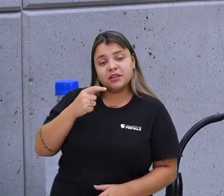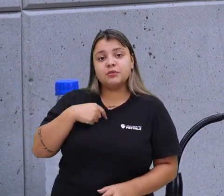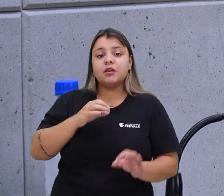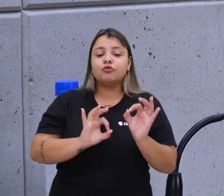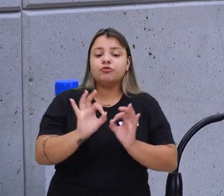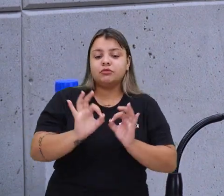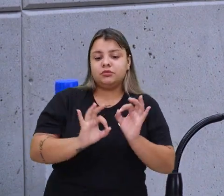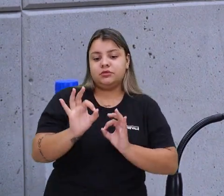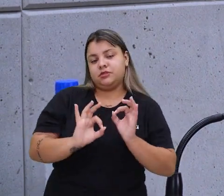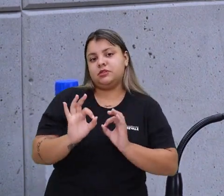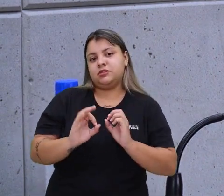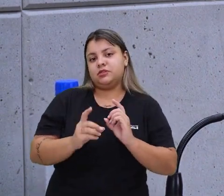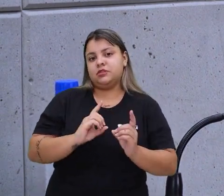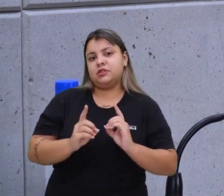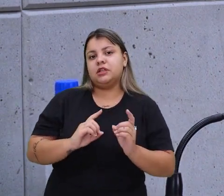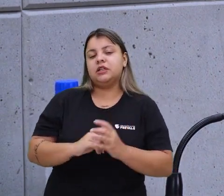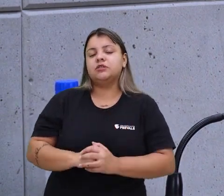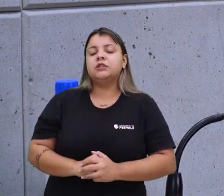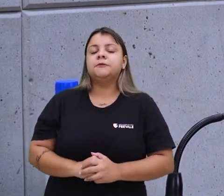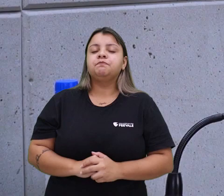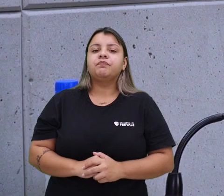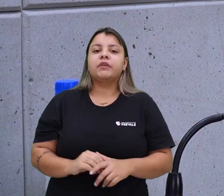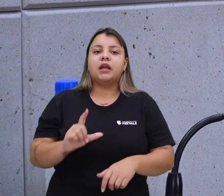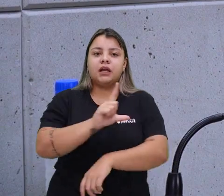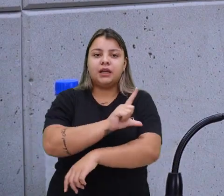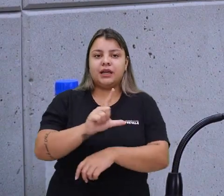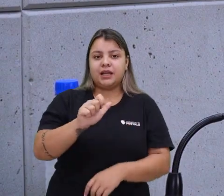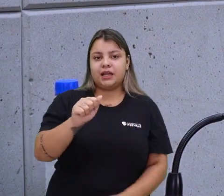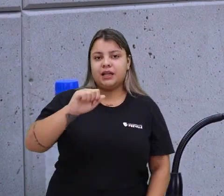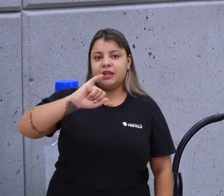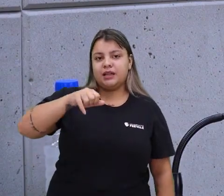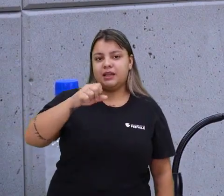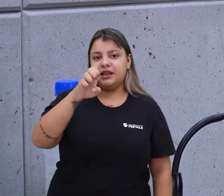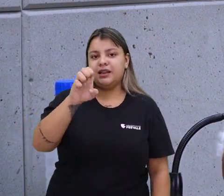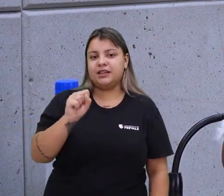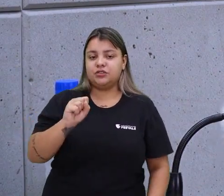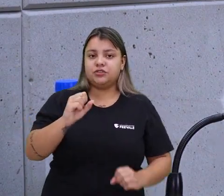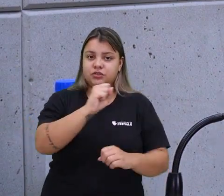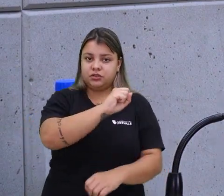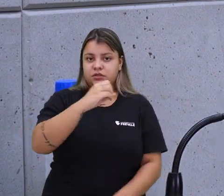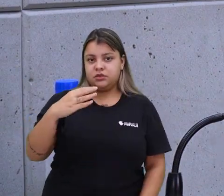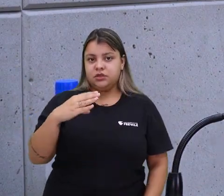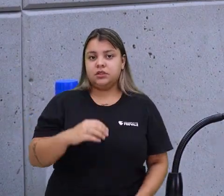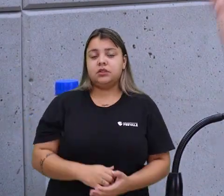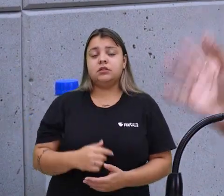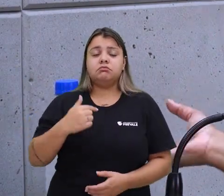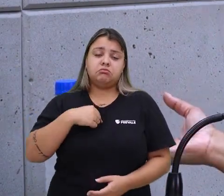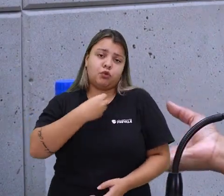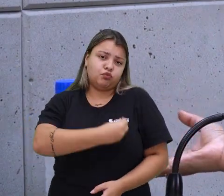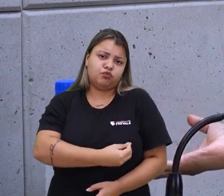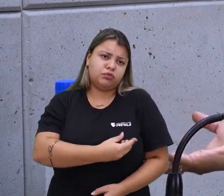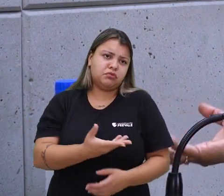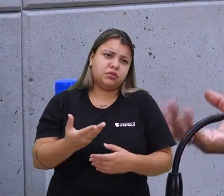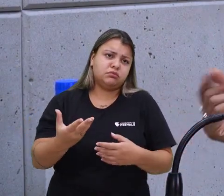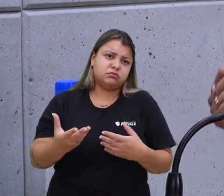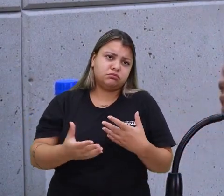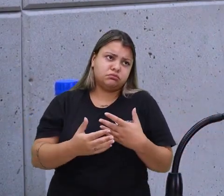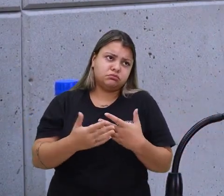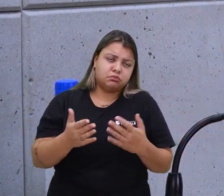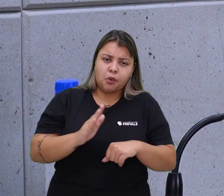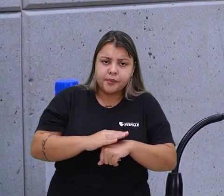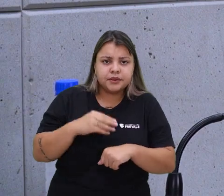curso ã em laes né na serra catarinense né E lá eu passei por diversas